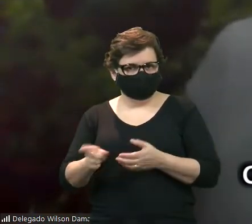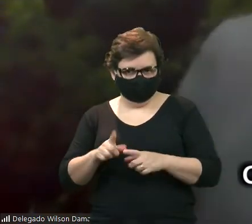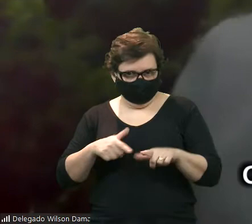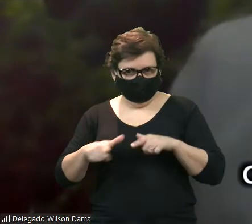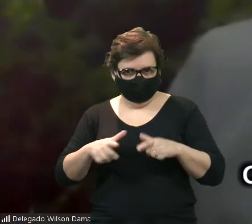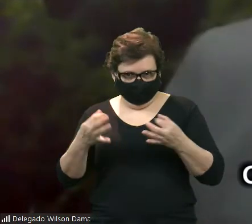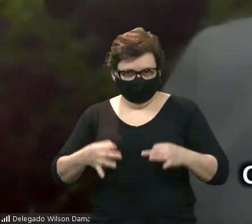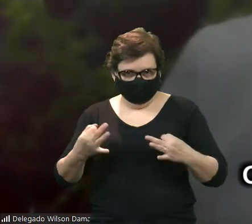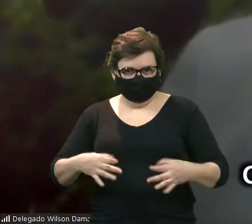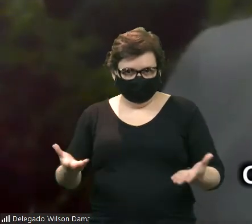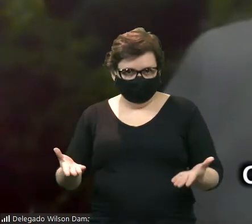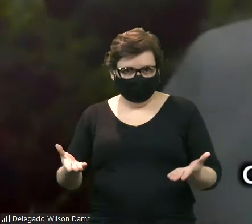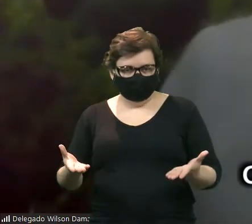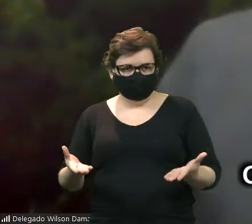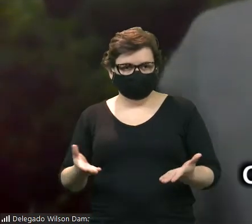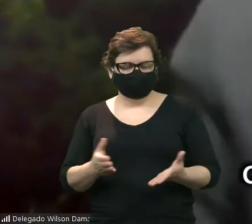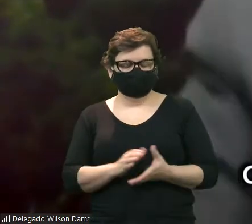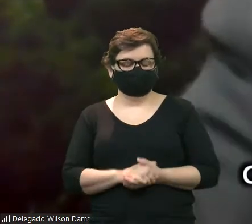acolher